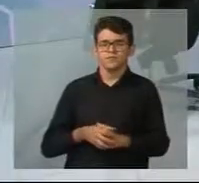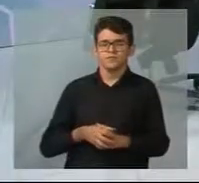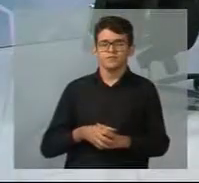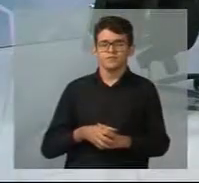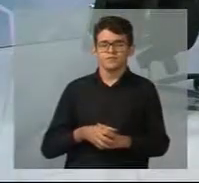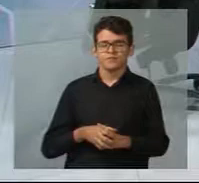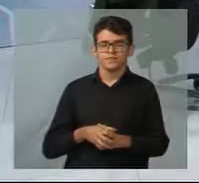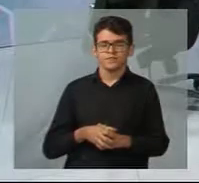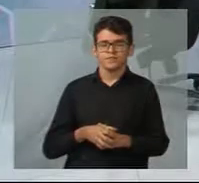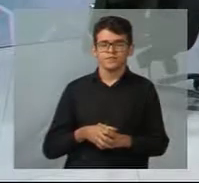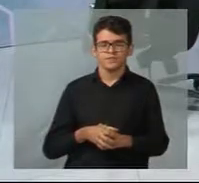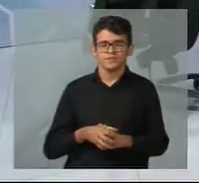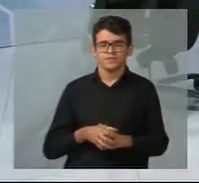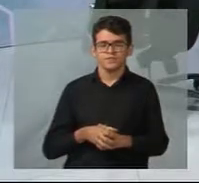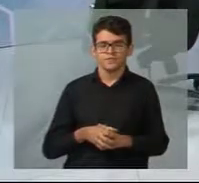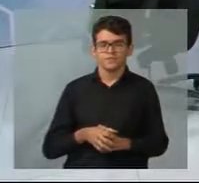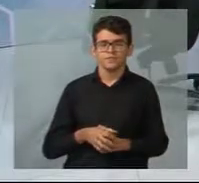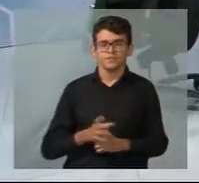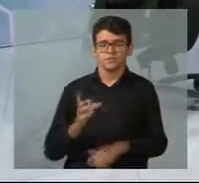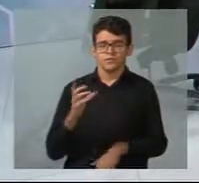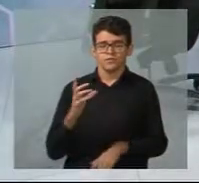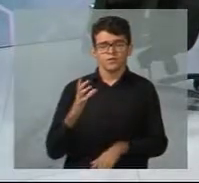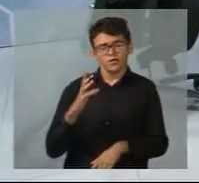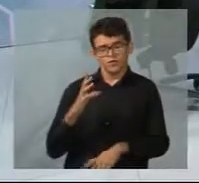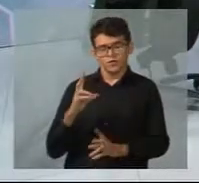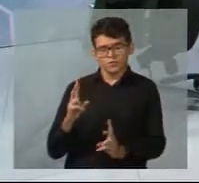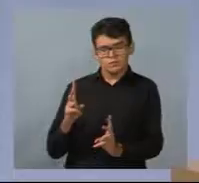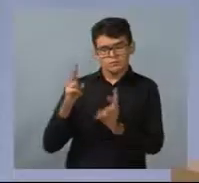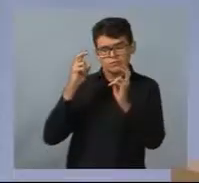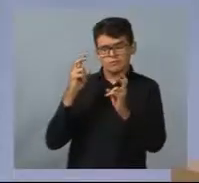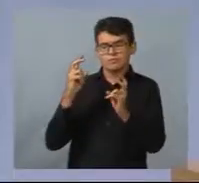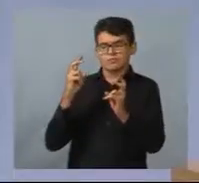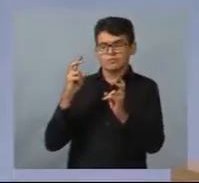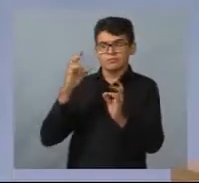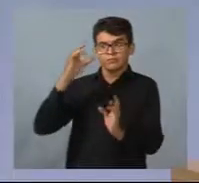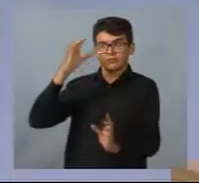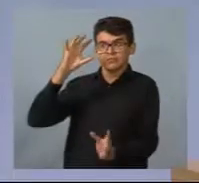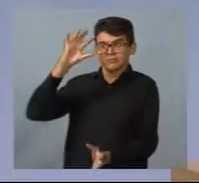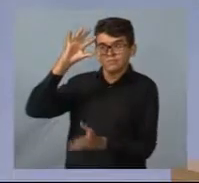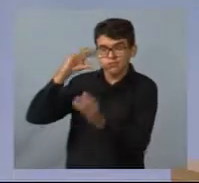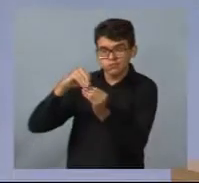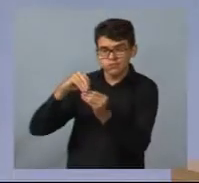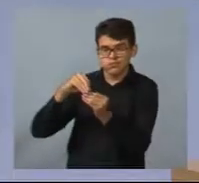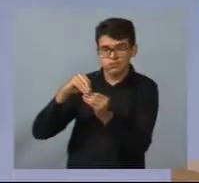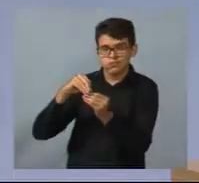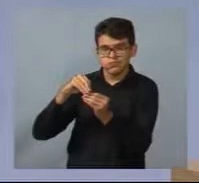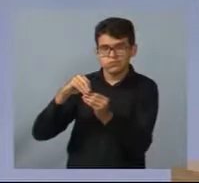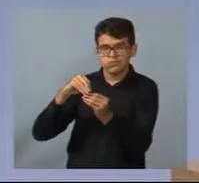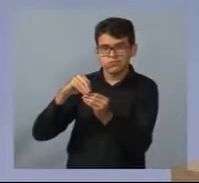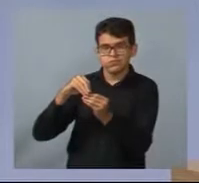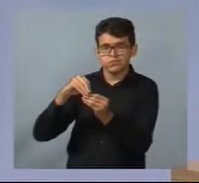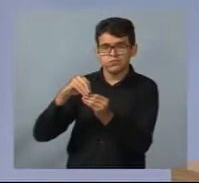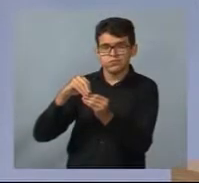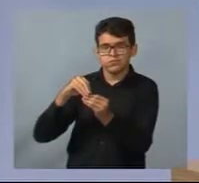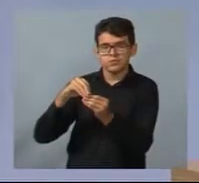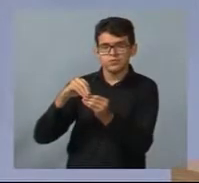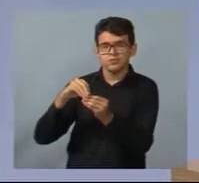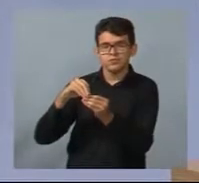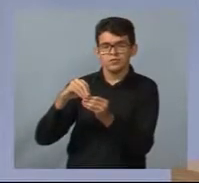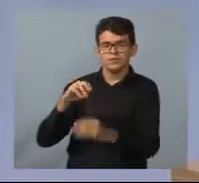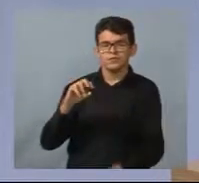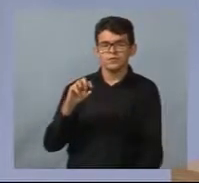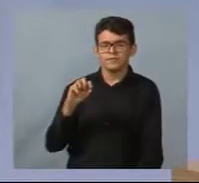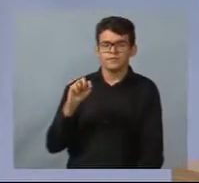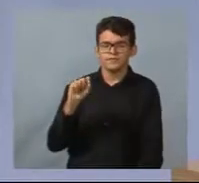vênia. Pelo conjunto da obra, eu não vou me socorrer de detalhes, porque todos os detalhes já